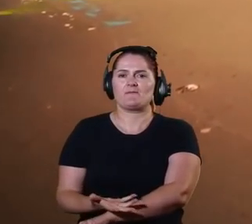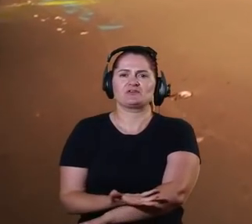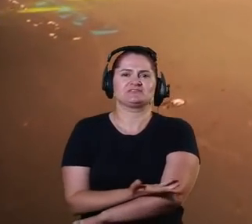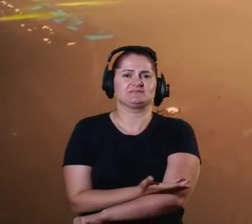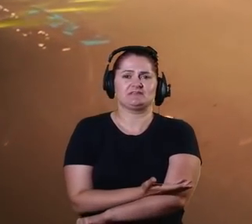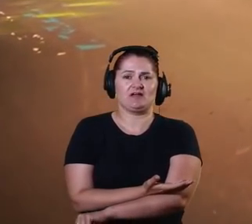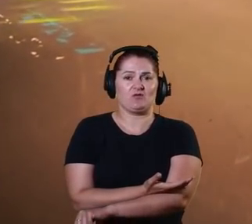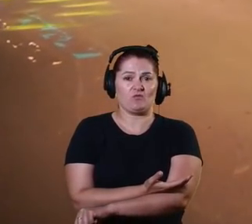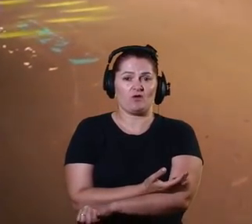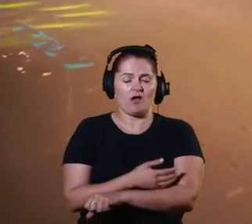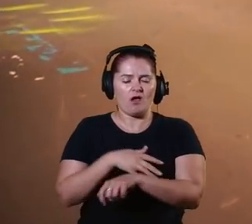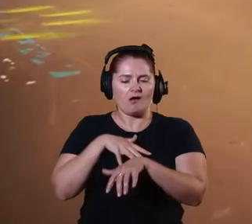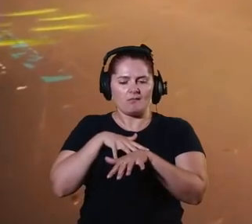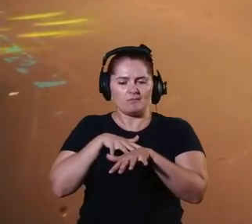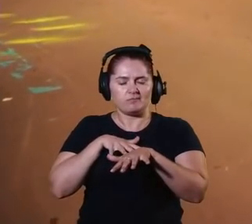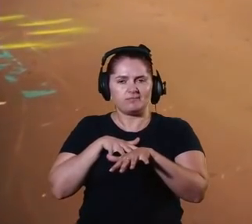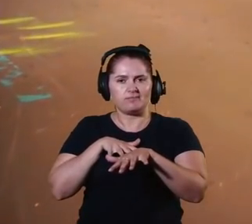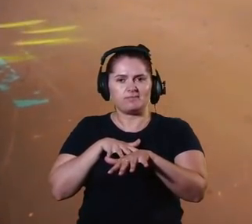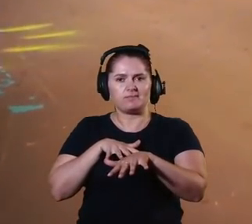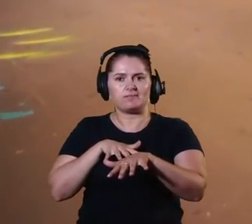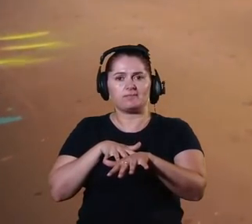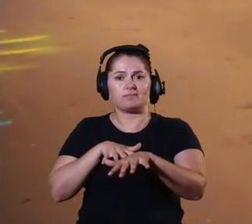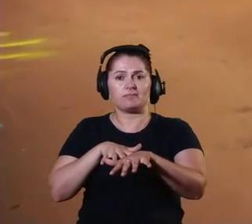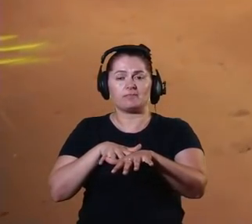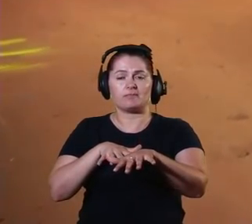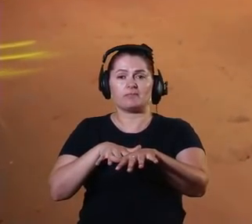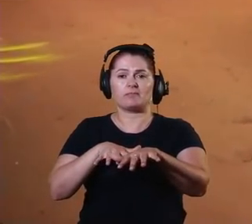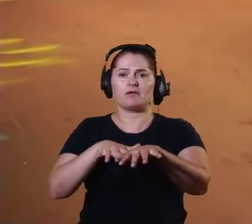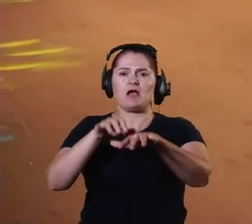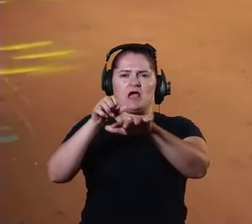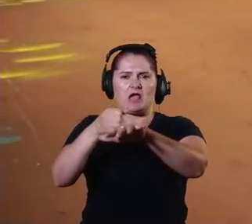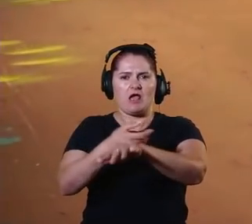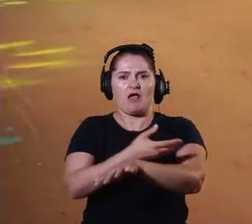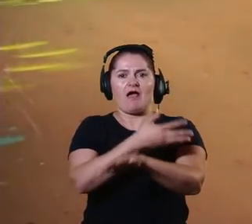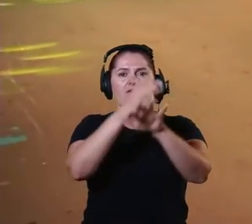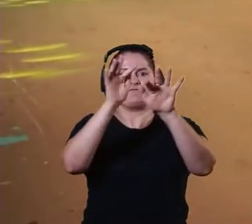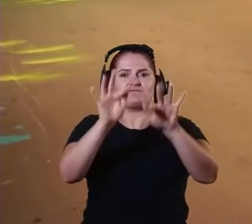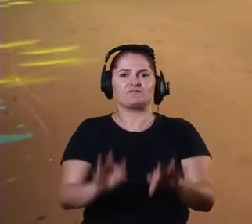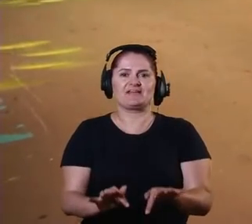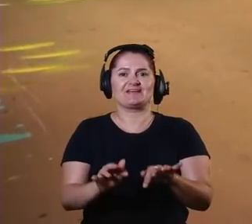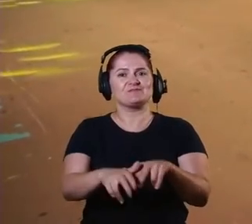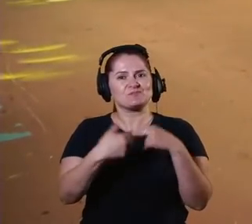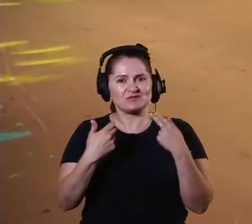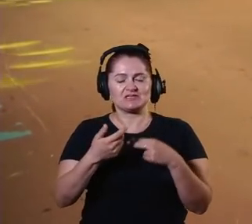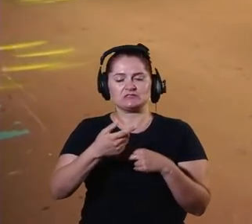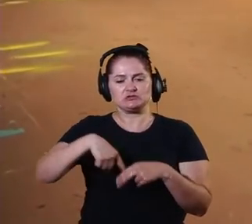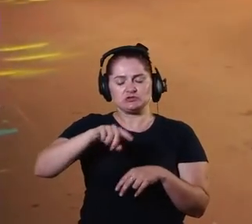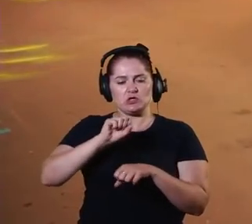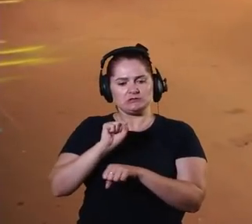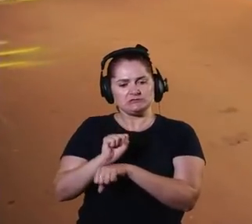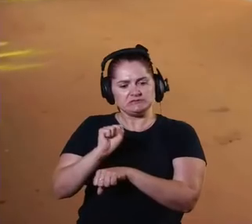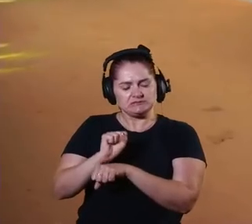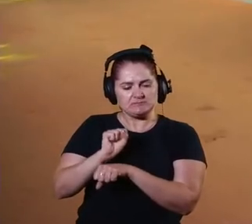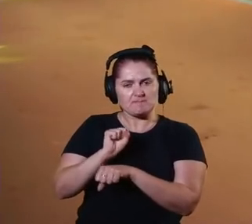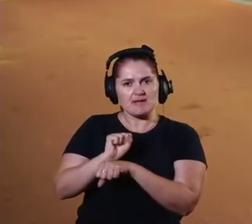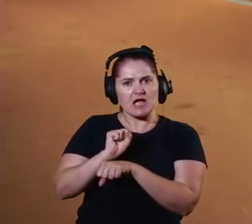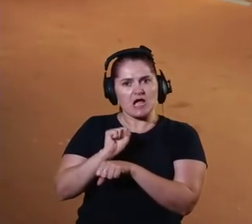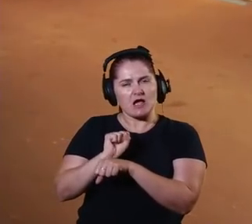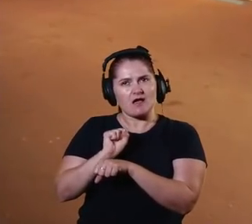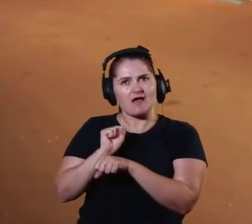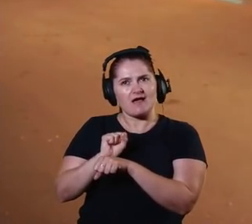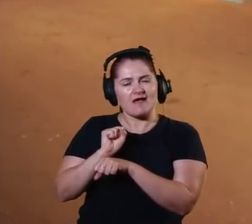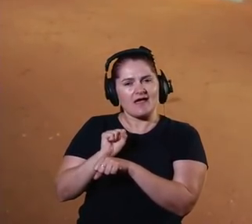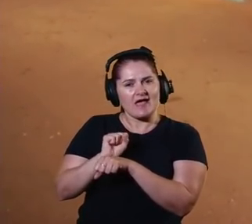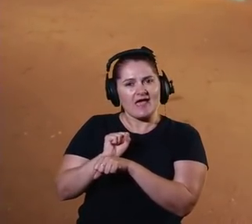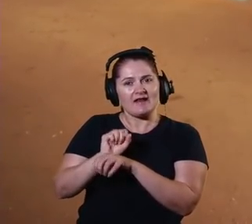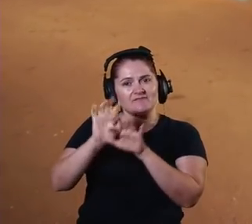né, e já se tornou um momento de que se aguarda muito o final do desfile. Normalmente o